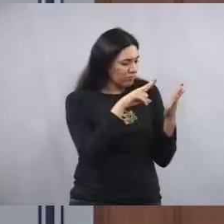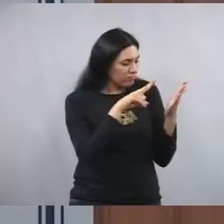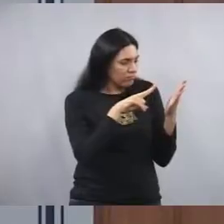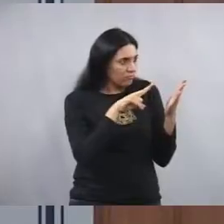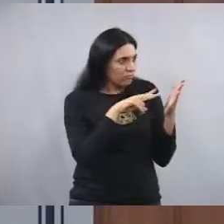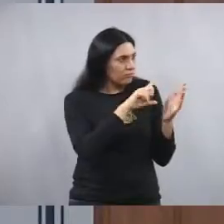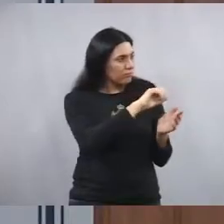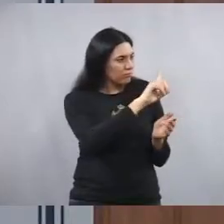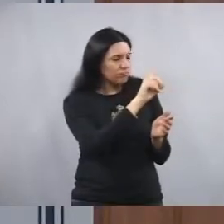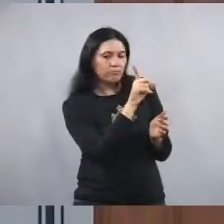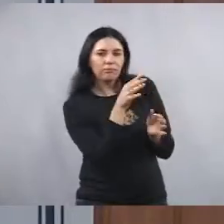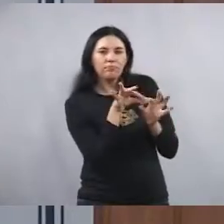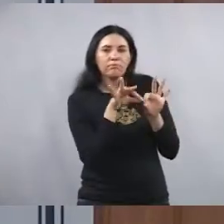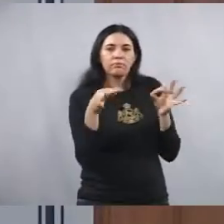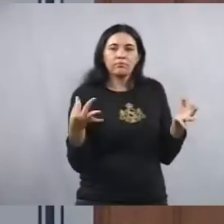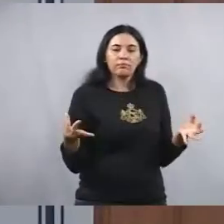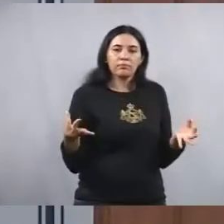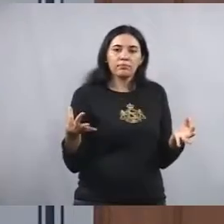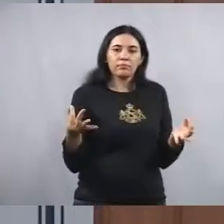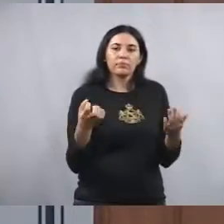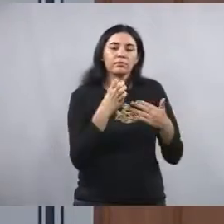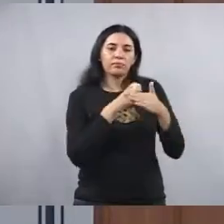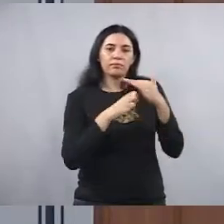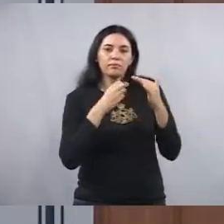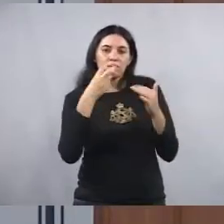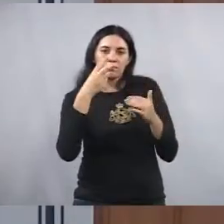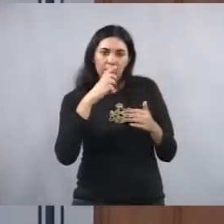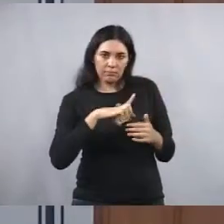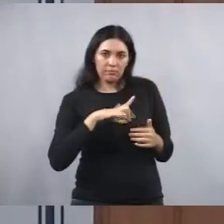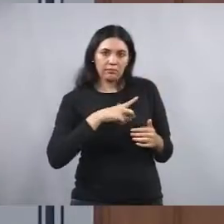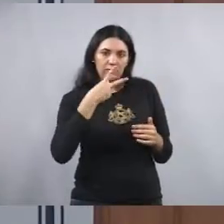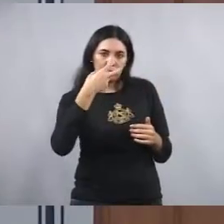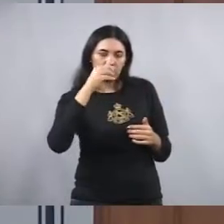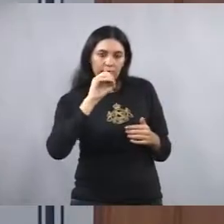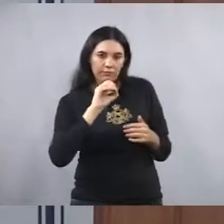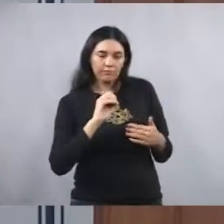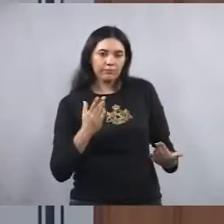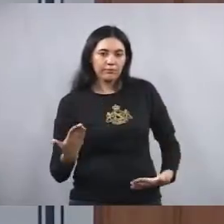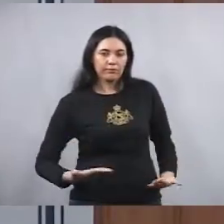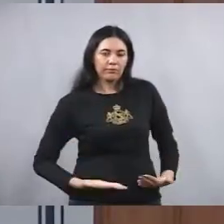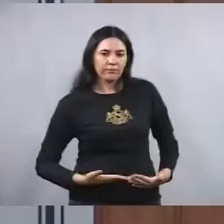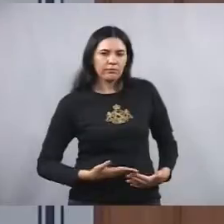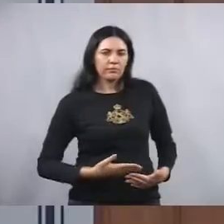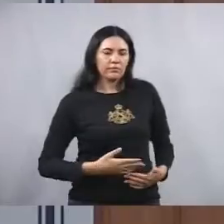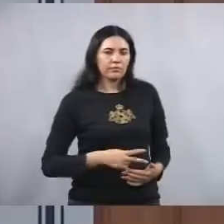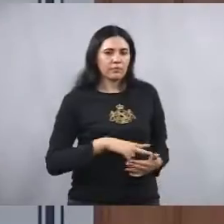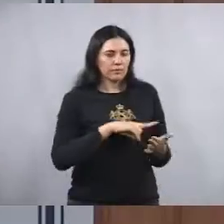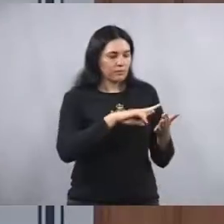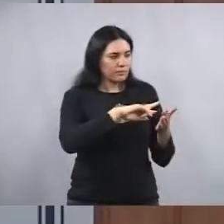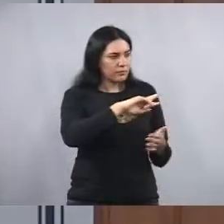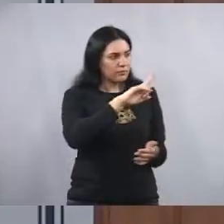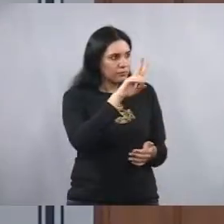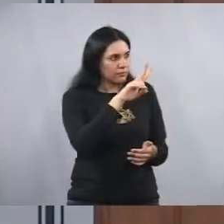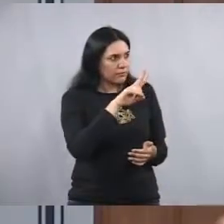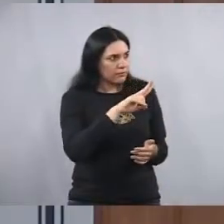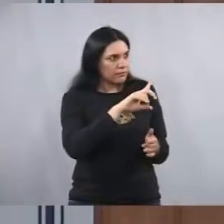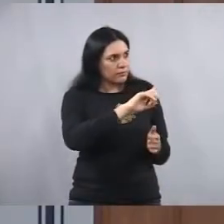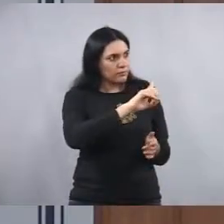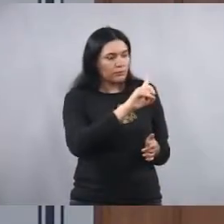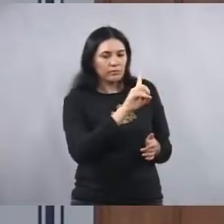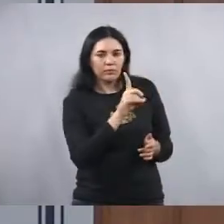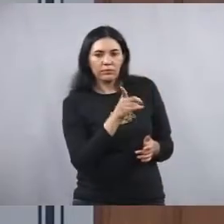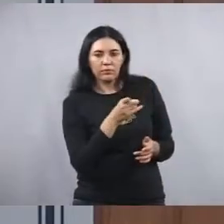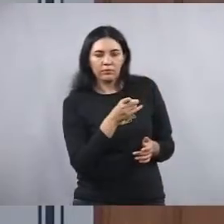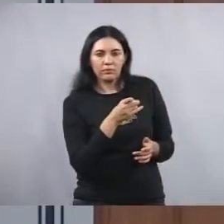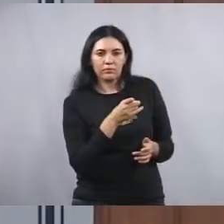E se nós temos a empresa que tem lá 20 funcionários faz a leitura da cidade porque os 20 funcionários concursados não